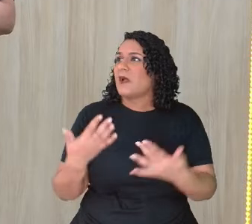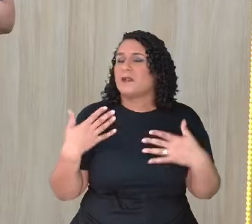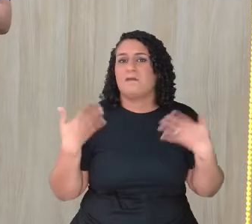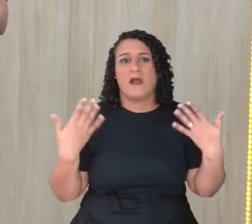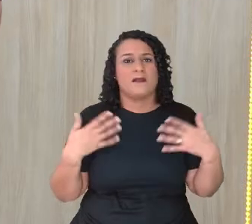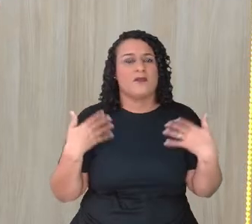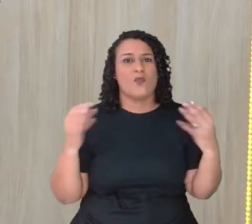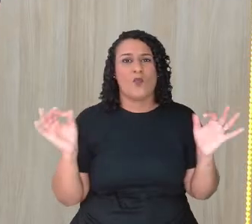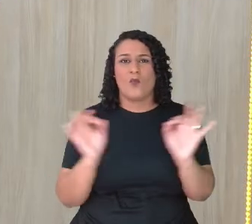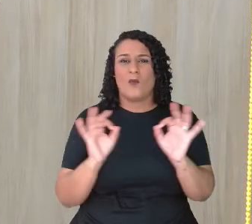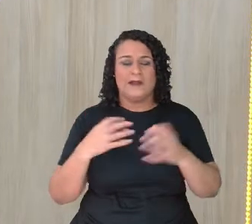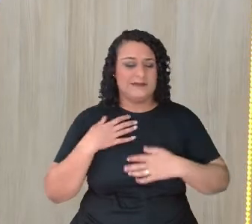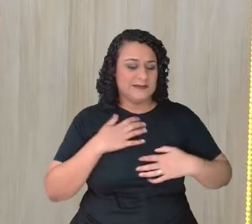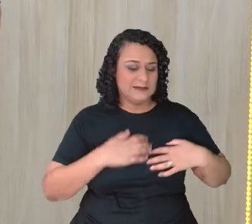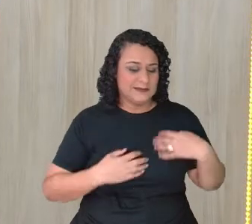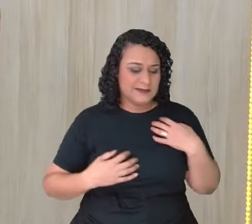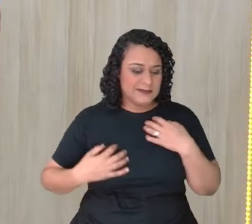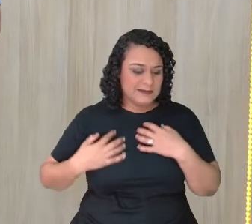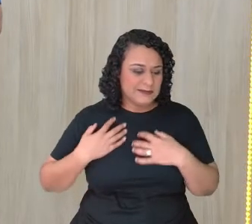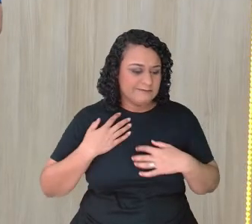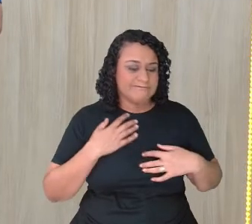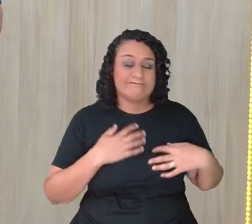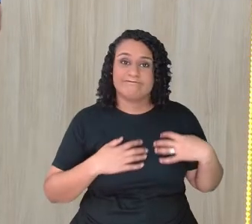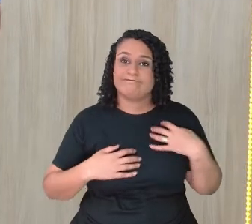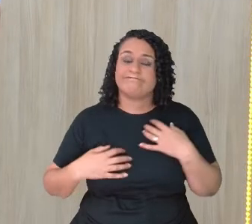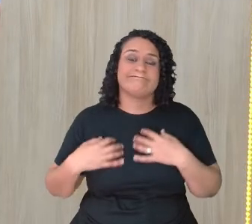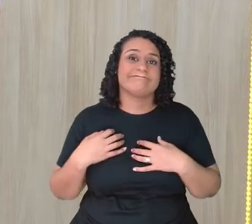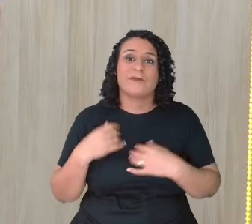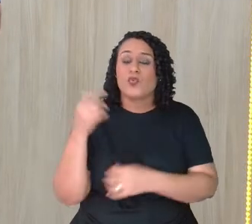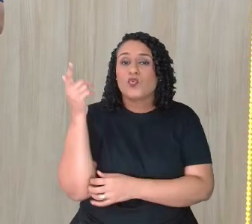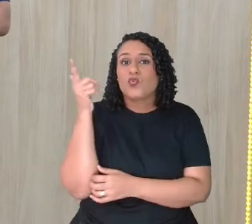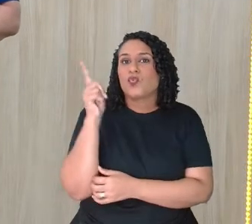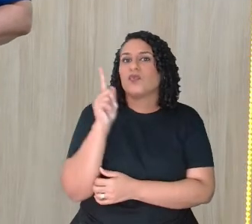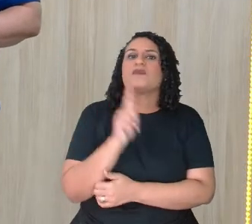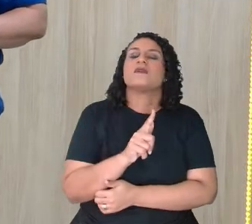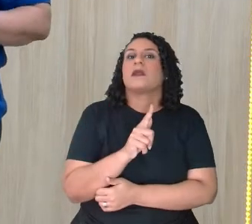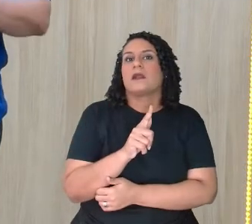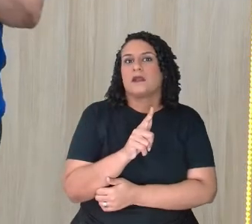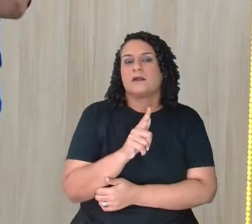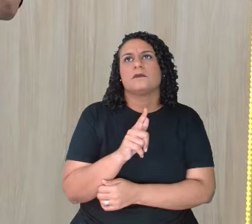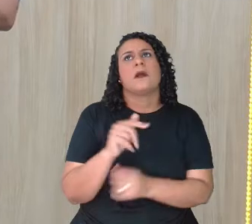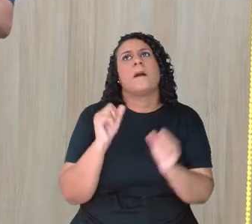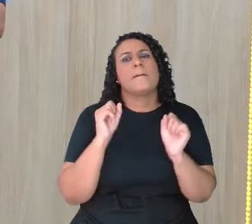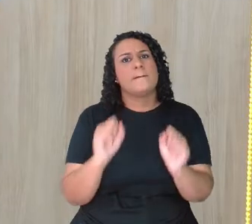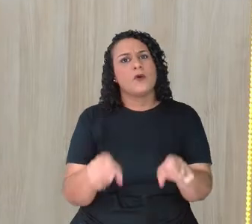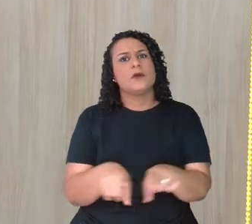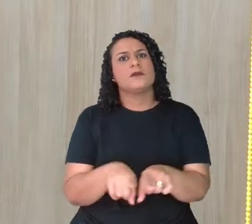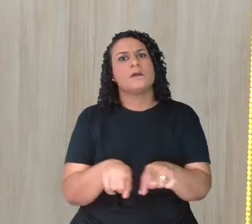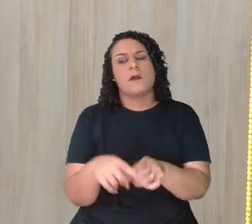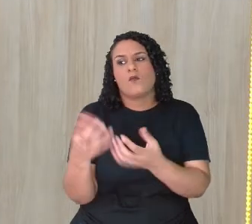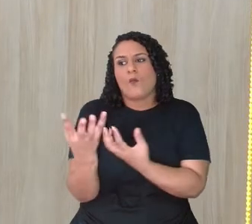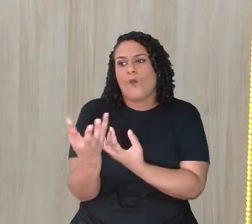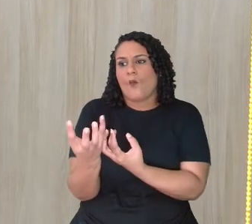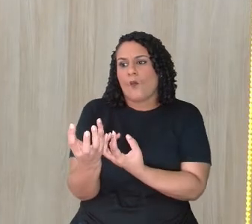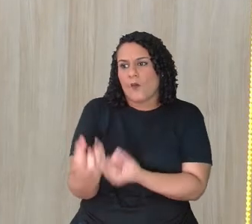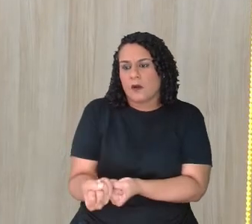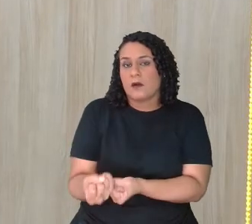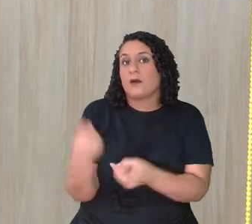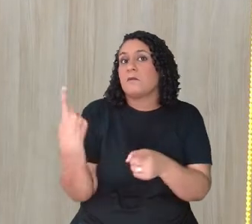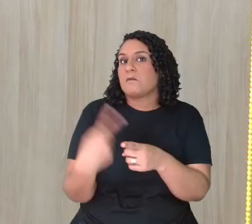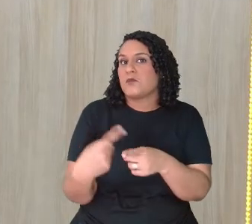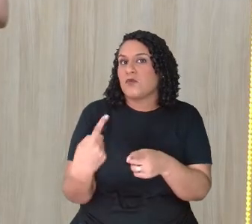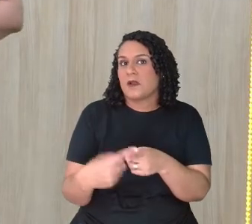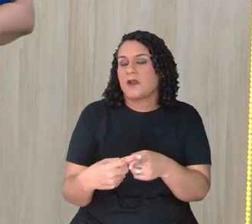tão desesperançados que eles já não conseguem fazer. Não é? Pode ser também a seca, porque para fazer o